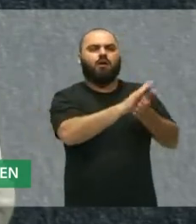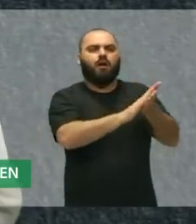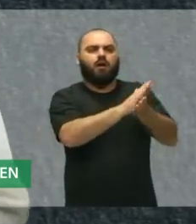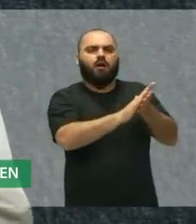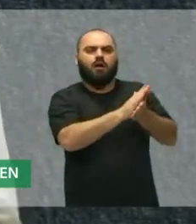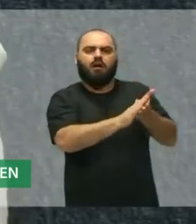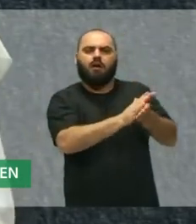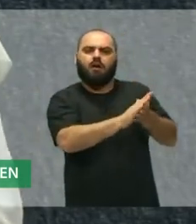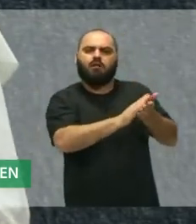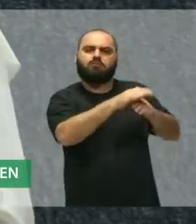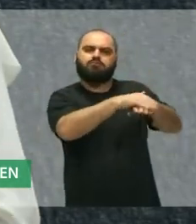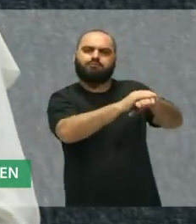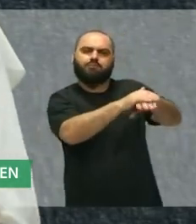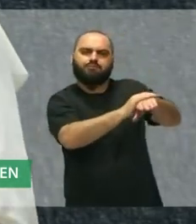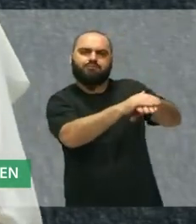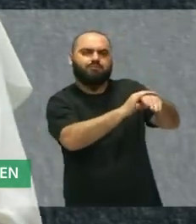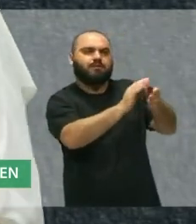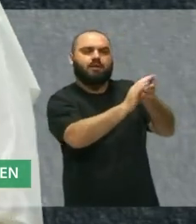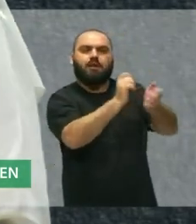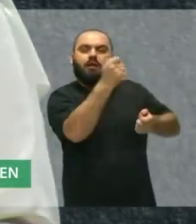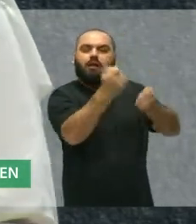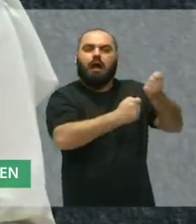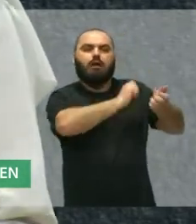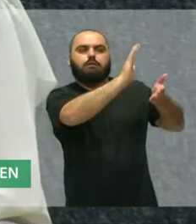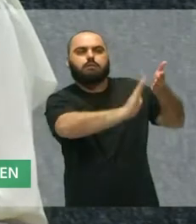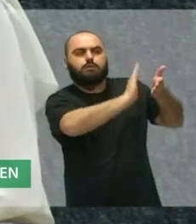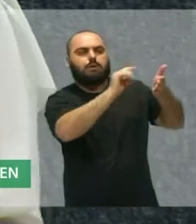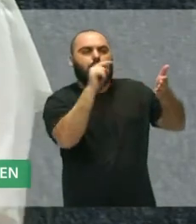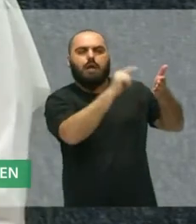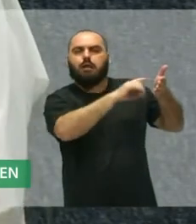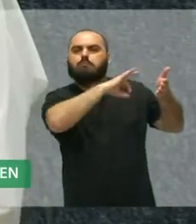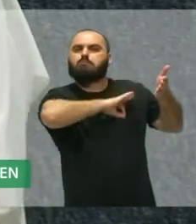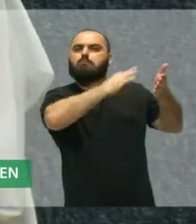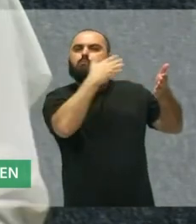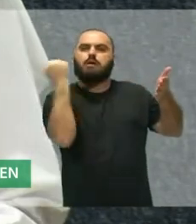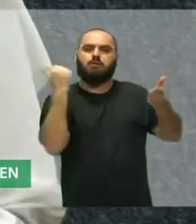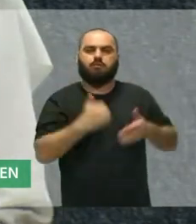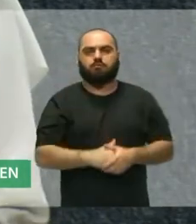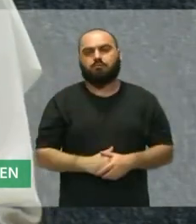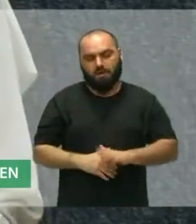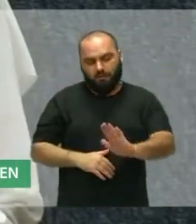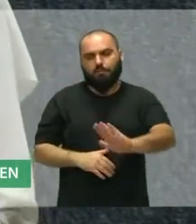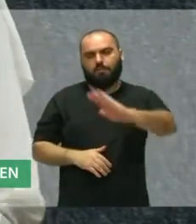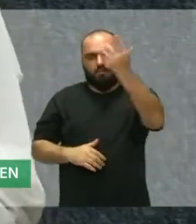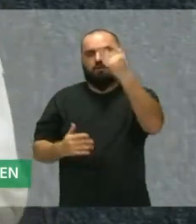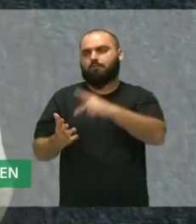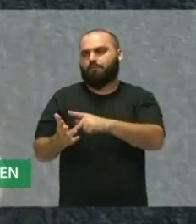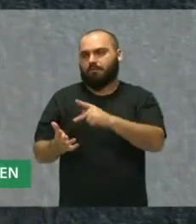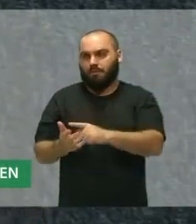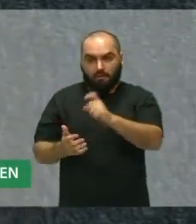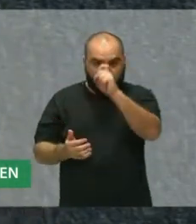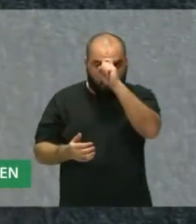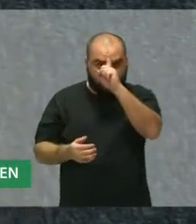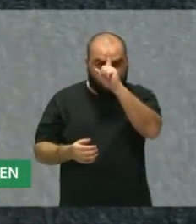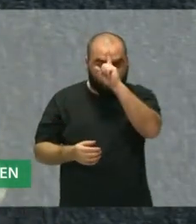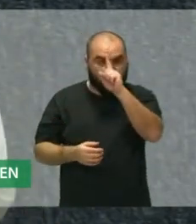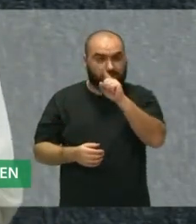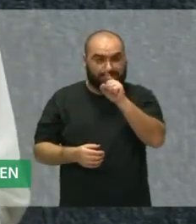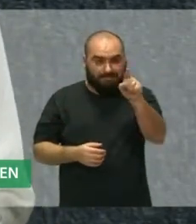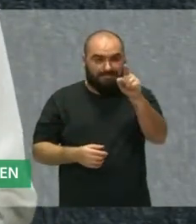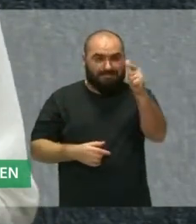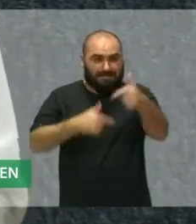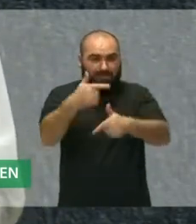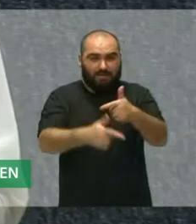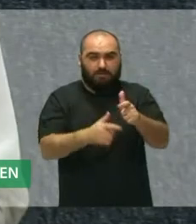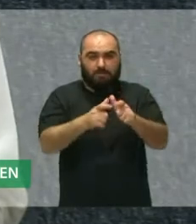lava carro recebe mais do que eu. Mas, assim, são situações realmente que acontecem. E isso o hospital acaba fazendo um esforço muito